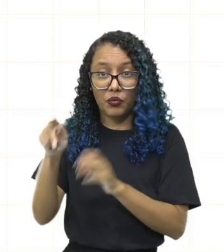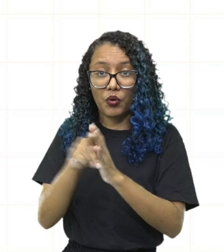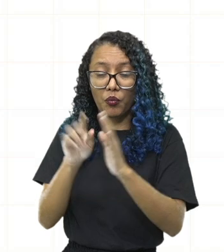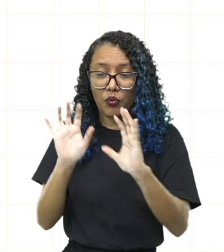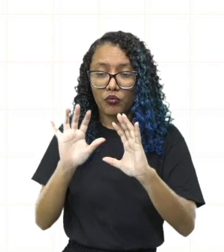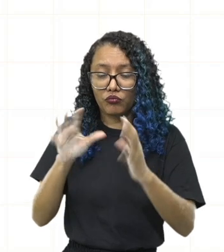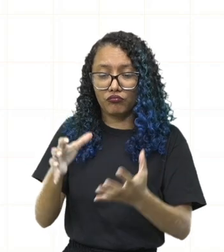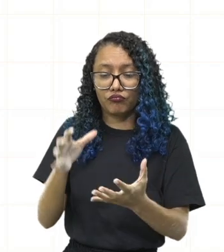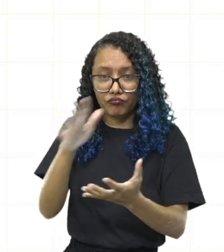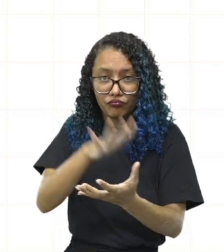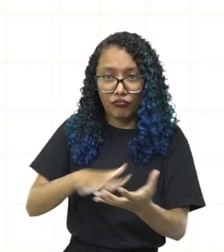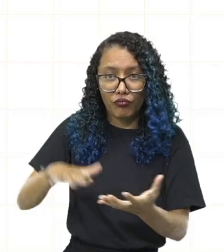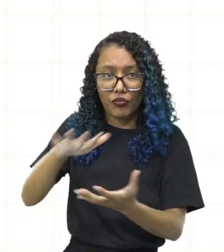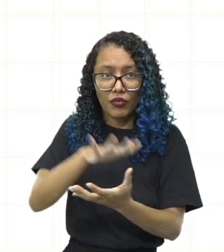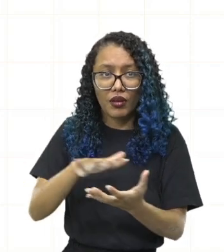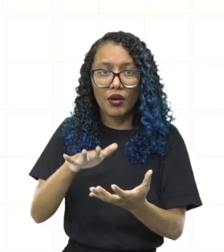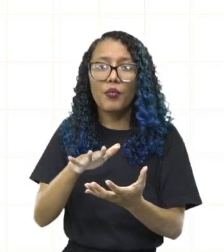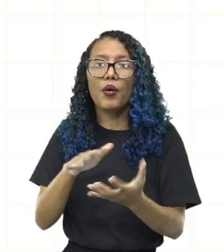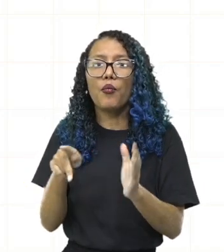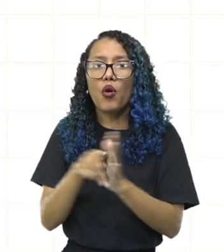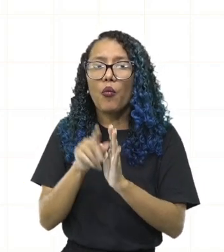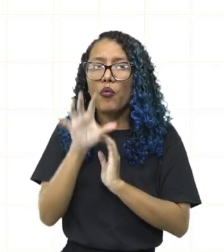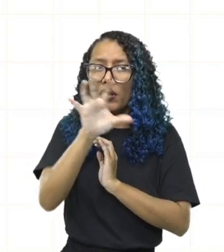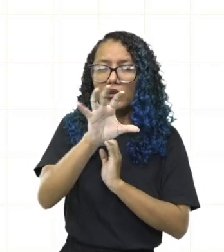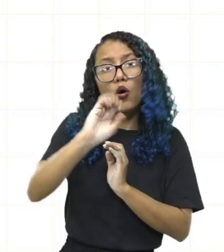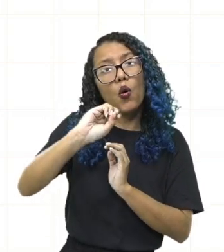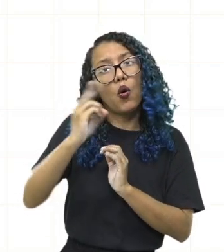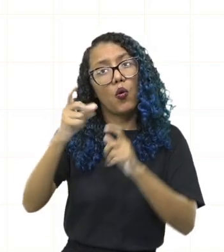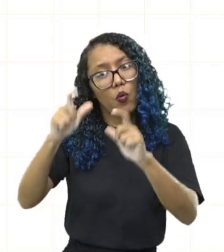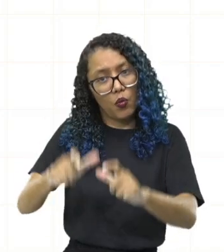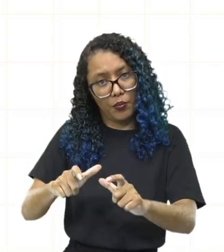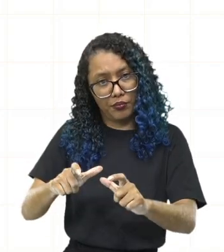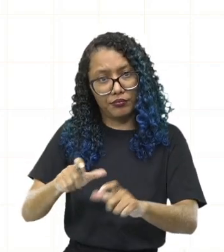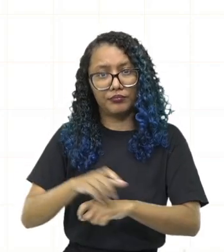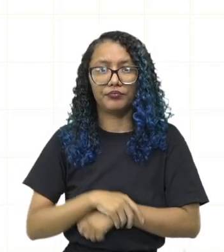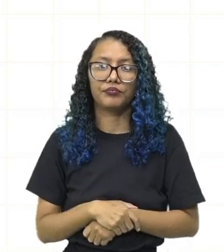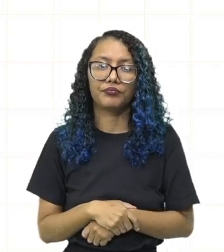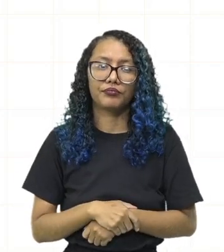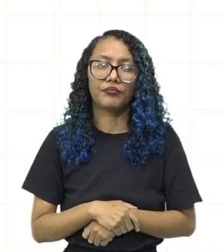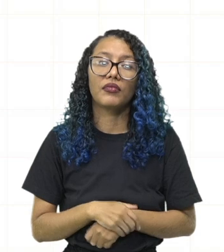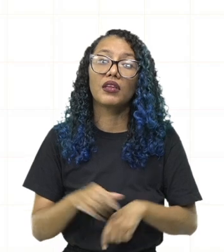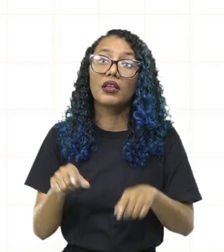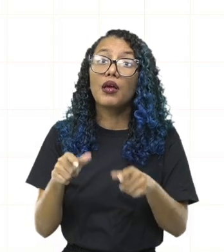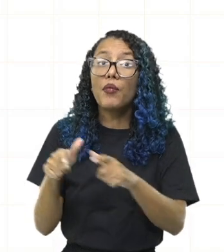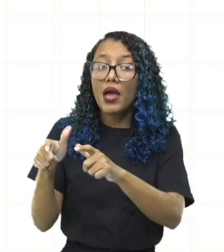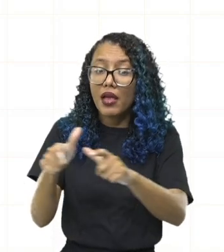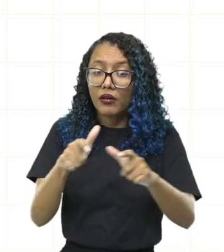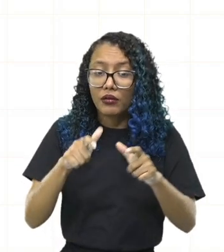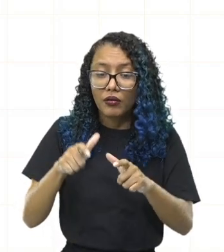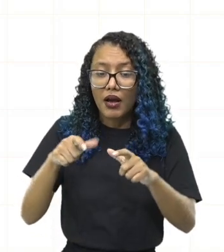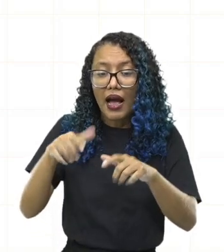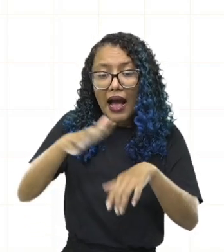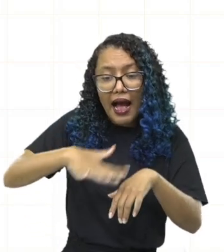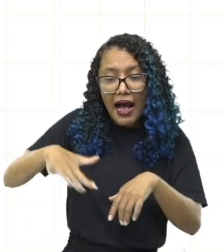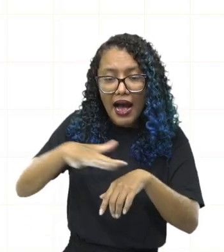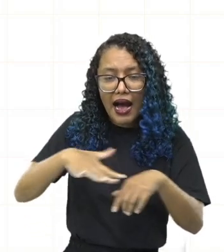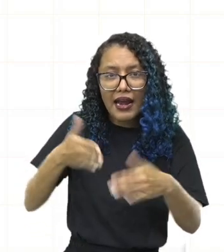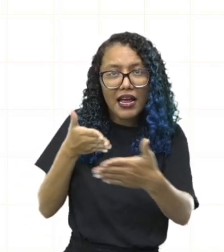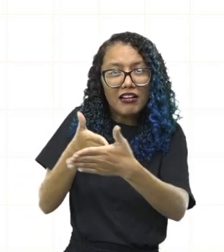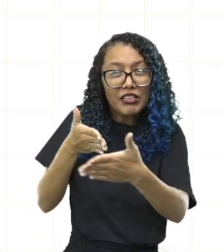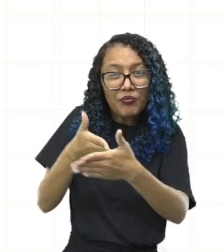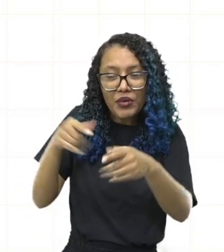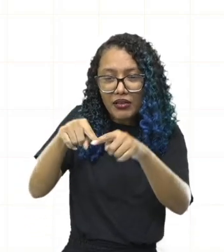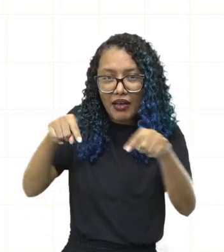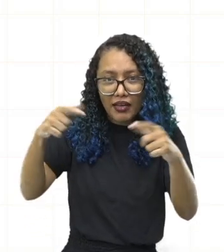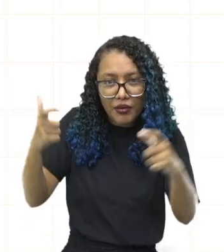do ecossistema local, tá bom? Nós temos aí as dimensões reduzidas, né, e também a gente